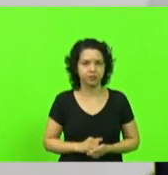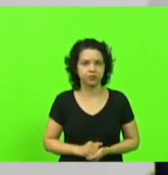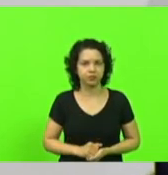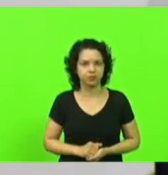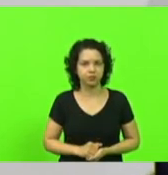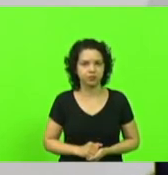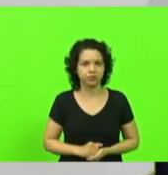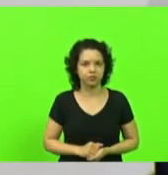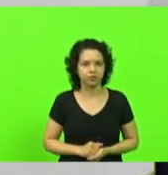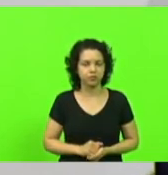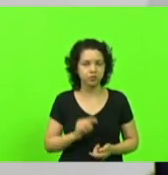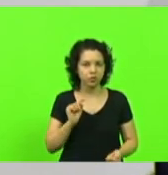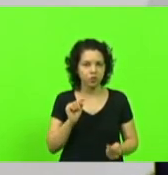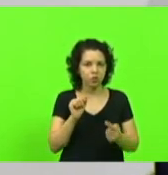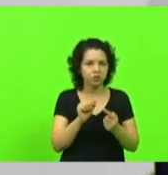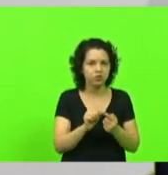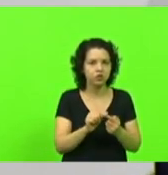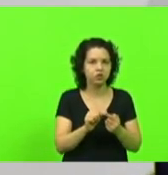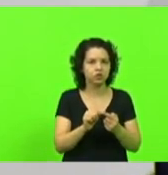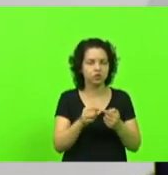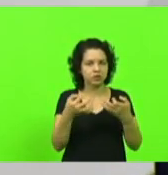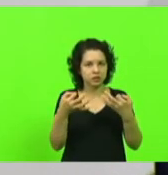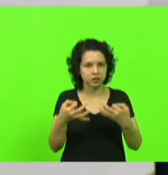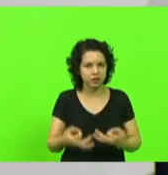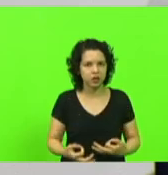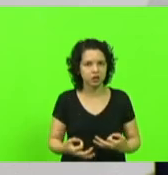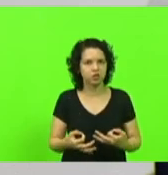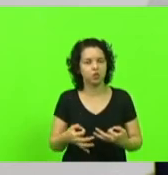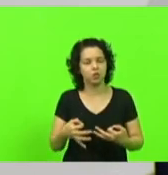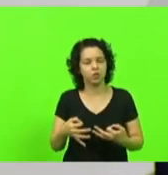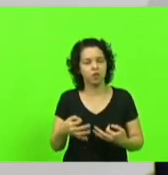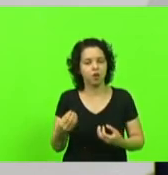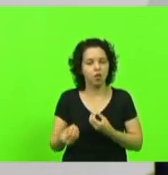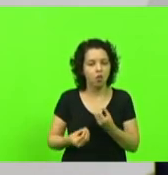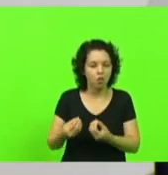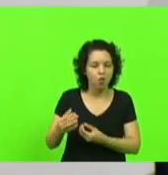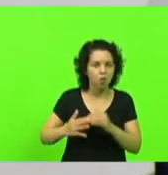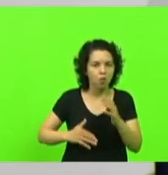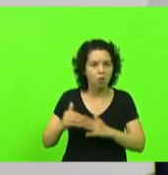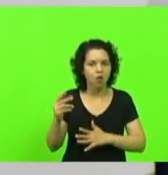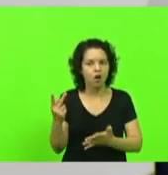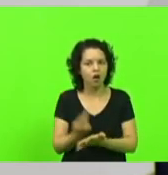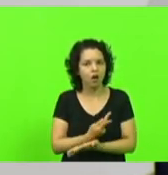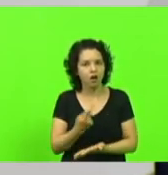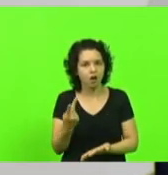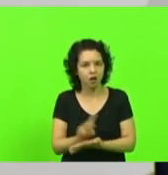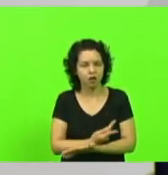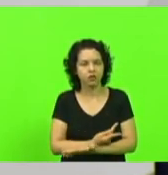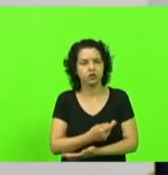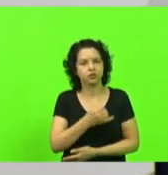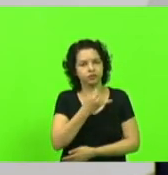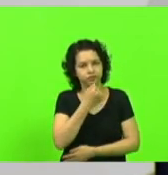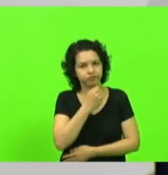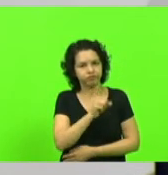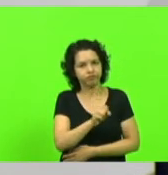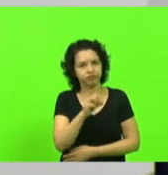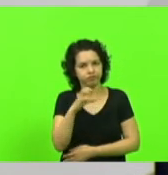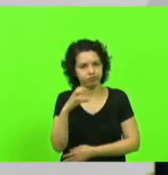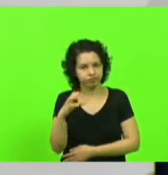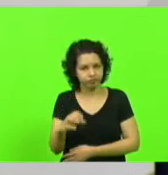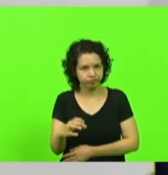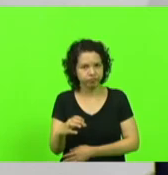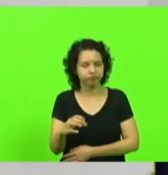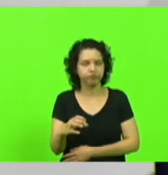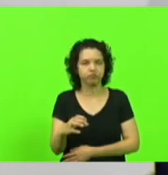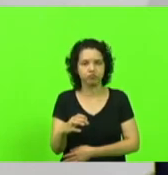buscando o objetivo certo pelo jeito errado. Infelizmente, Santa Catarina está ficando especialista